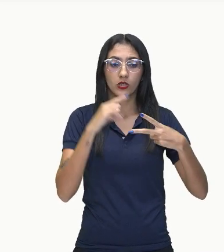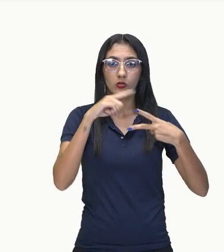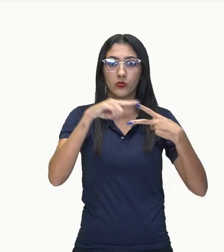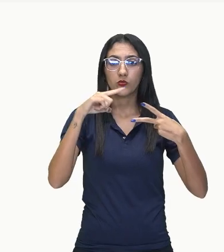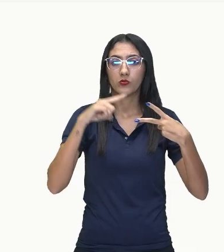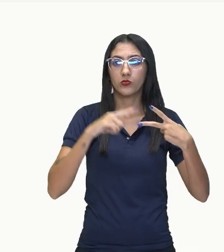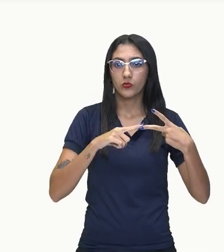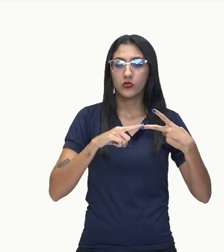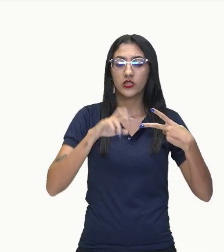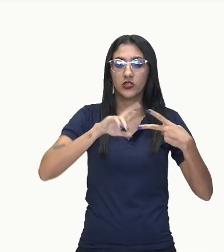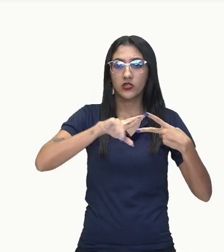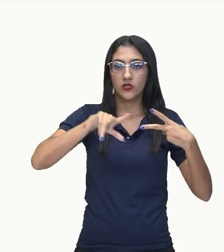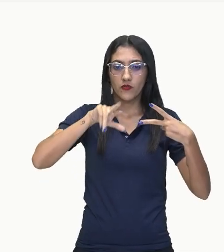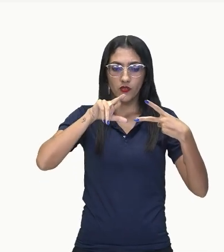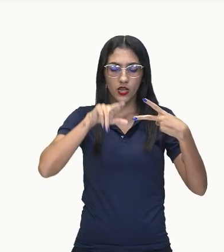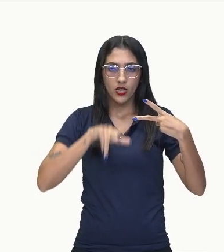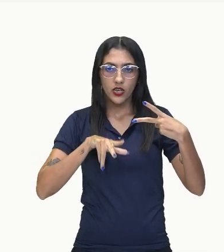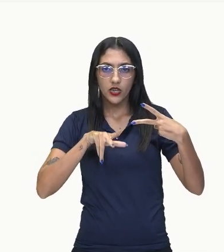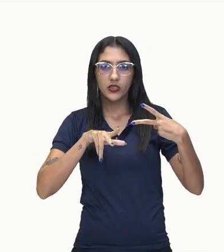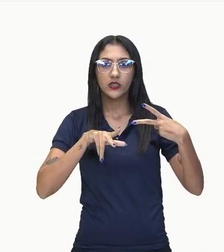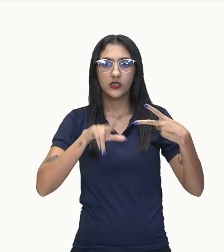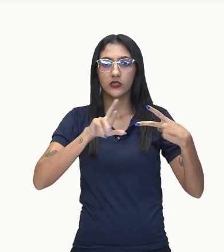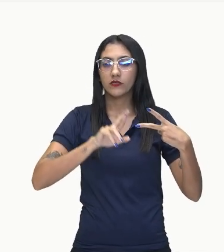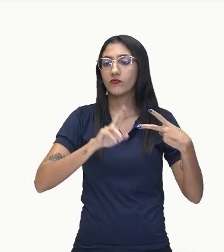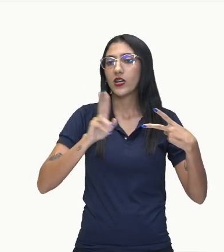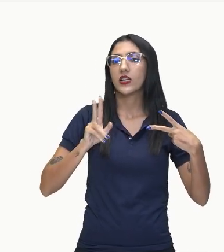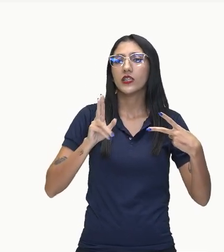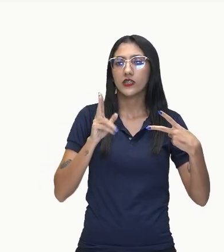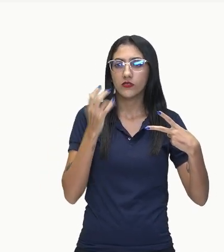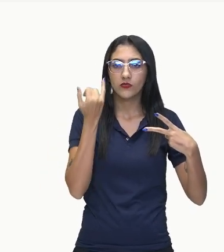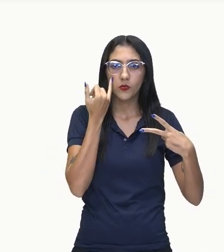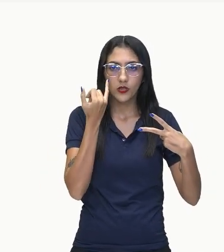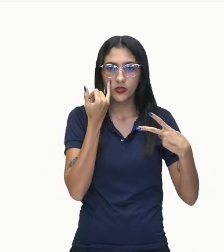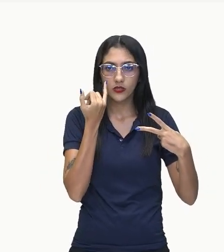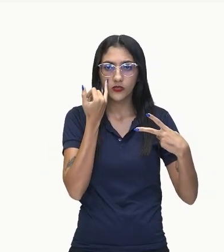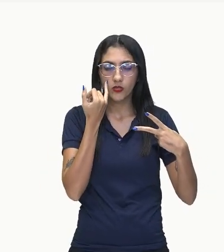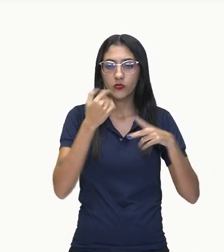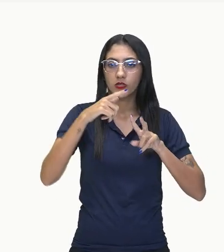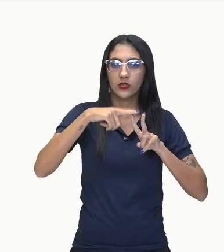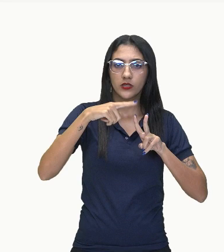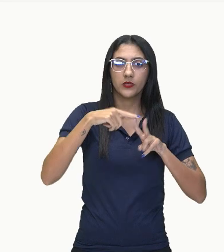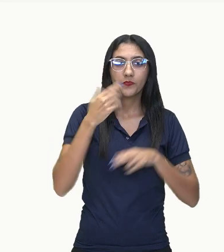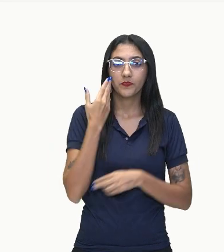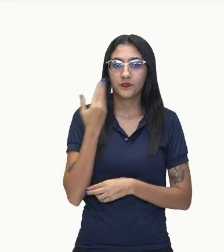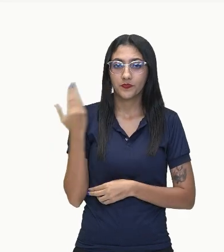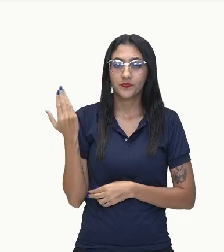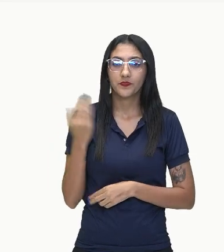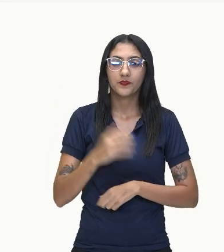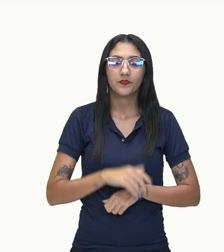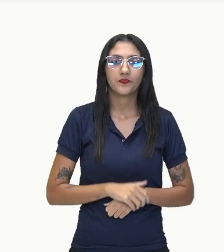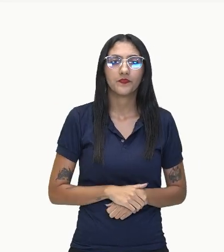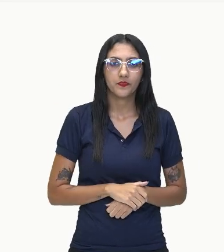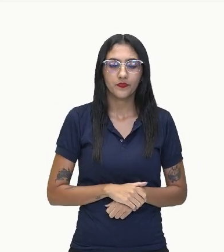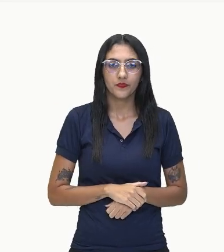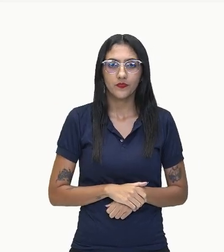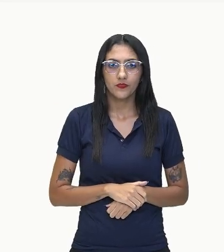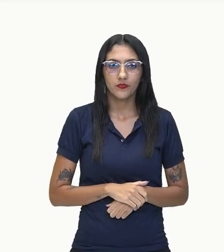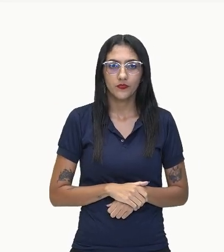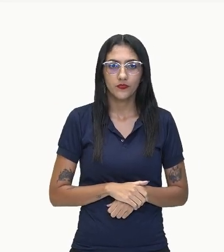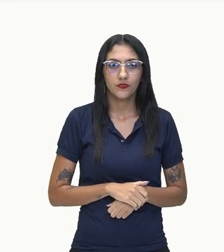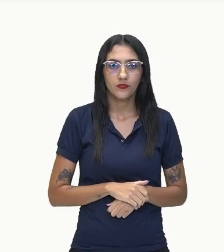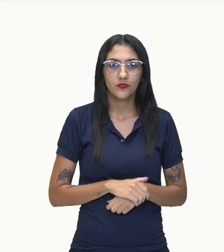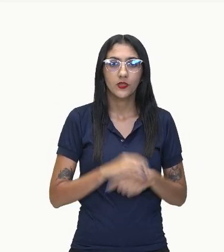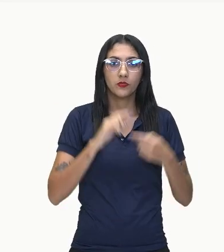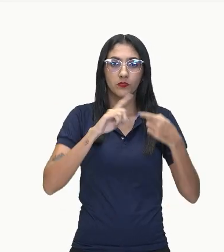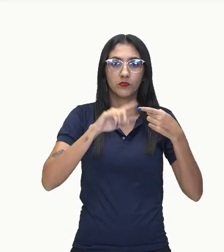zeros distintos, ou seja, dois valores diferentes. E quais são esses valores? O primeiro